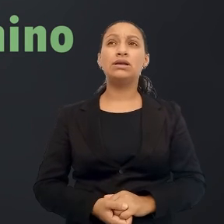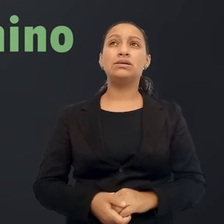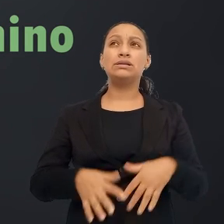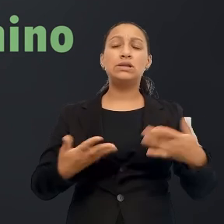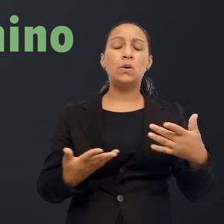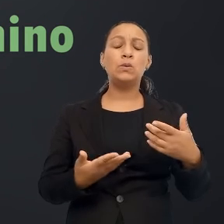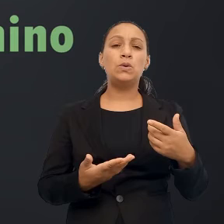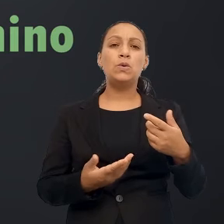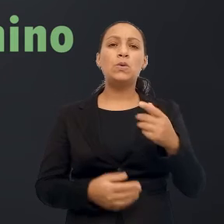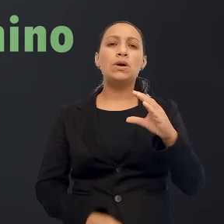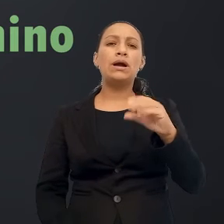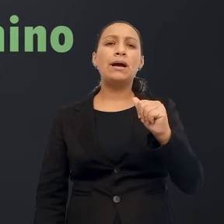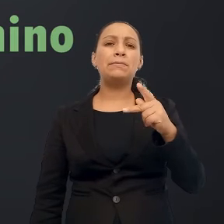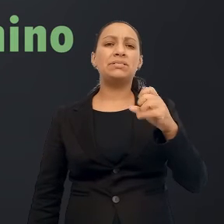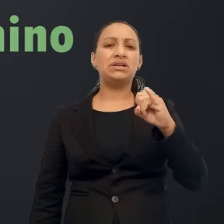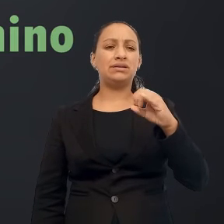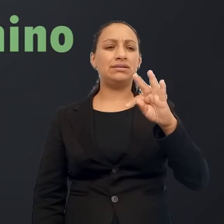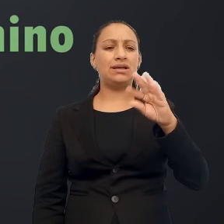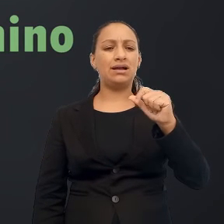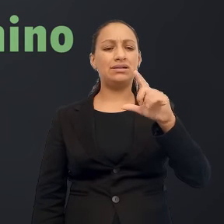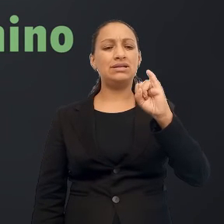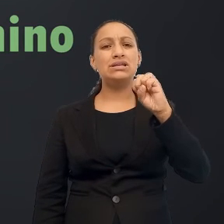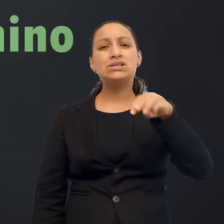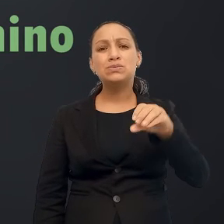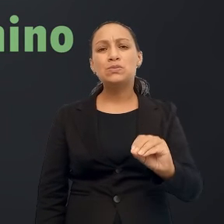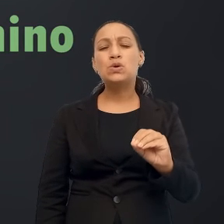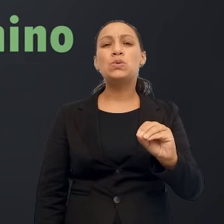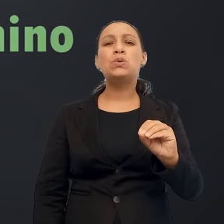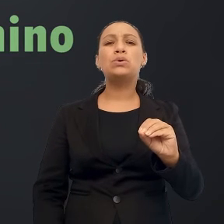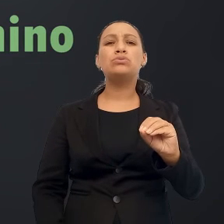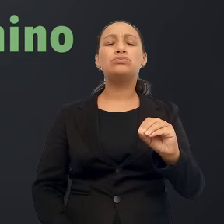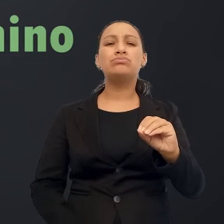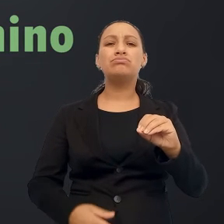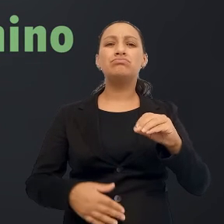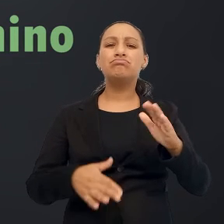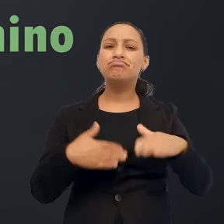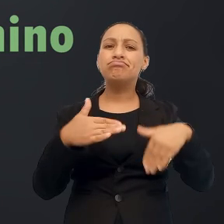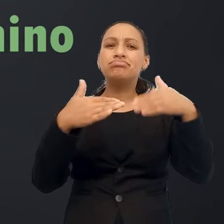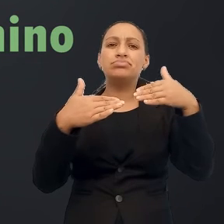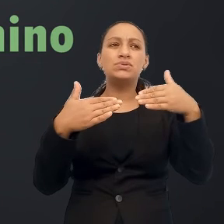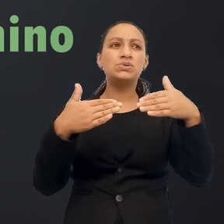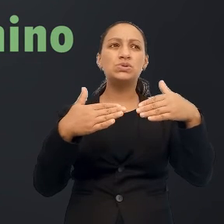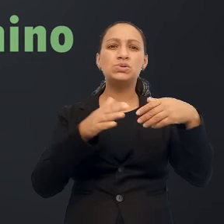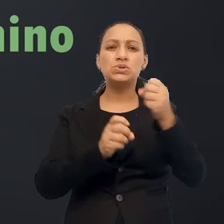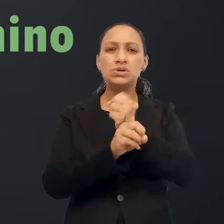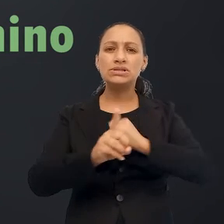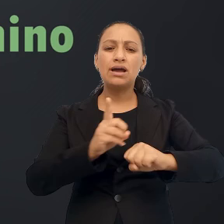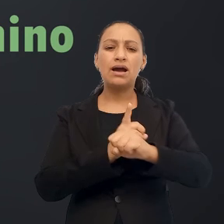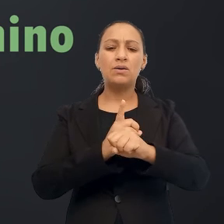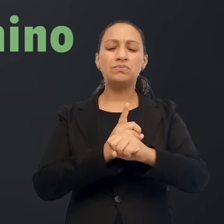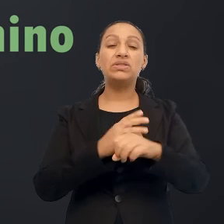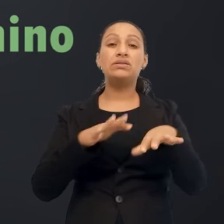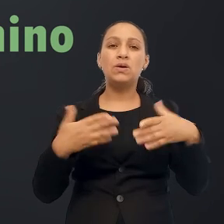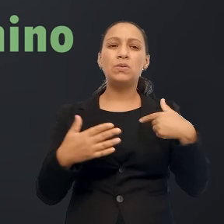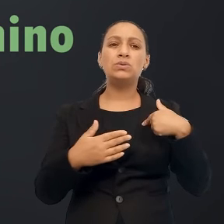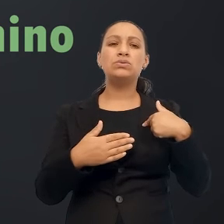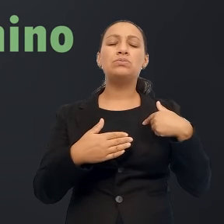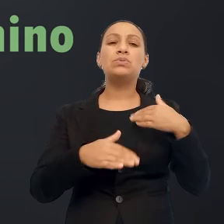processo social todo, ela vai completamente ao contrário de um processo igualitário. A gente tem